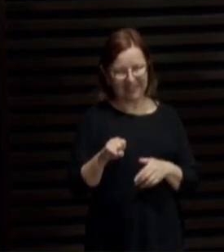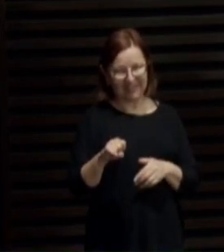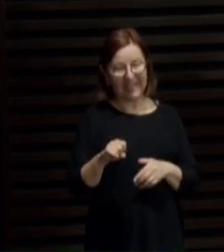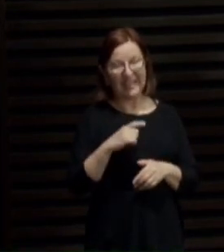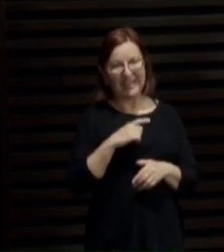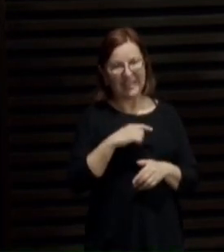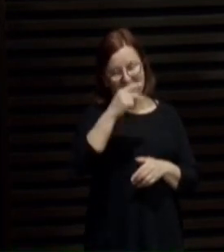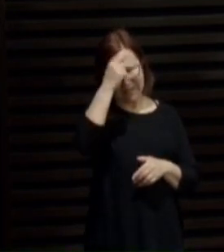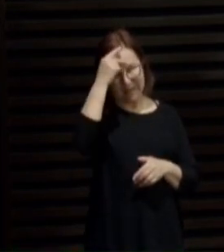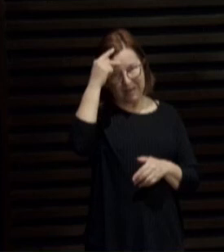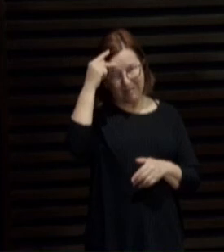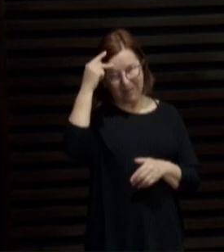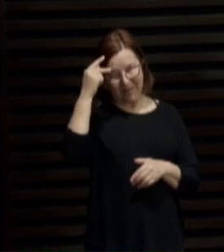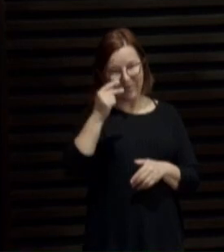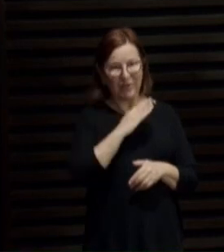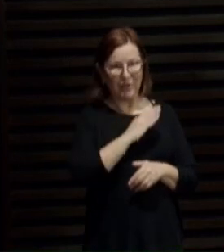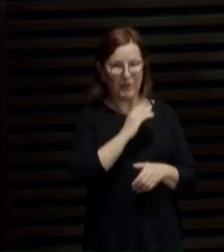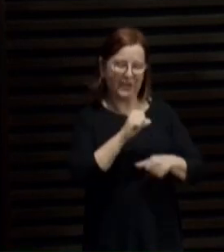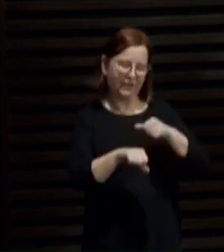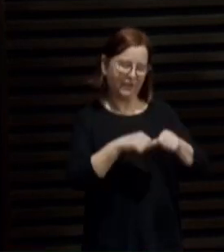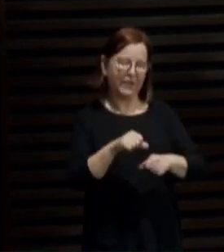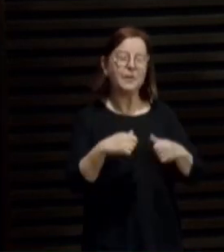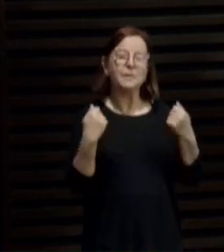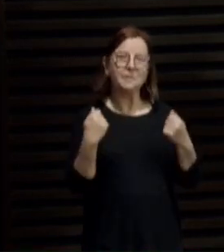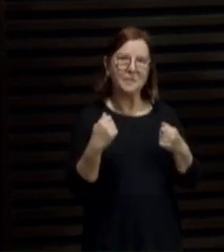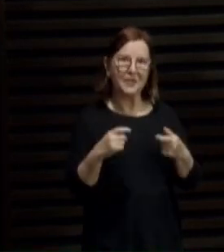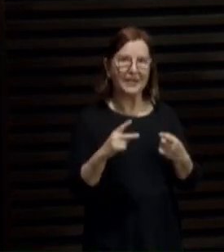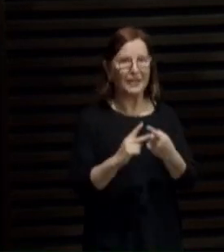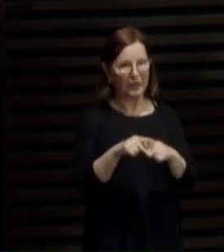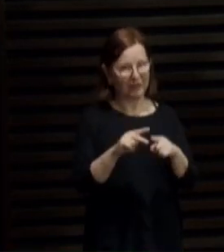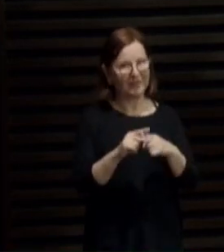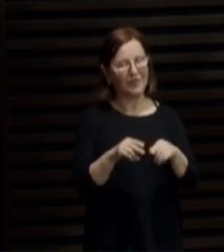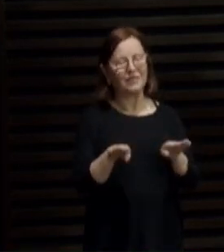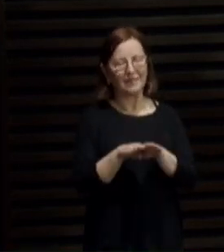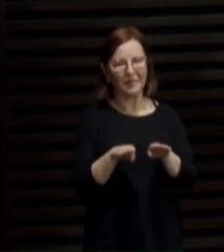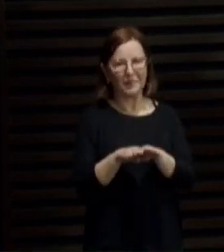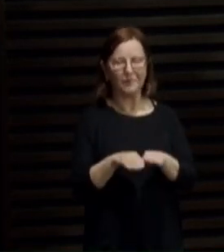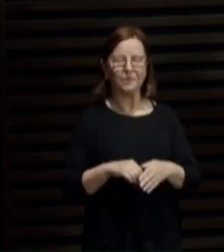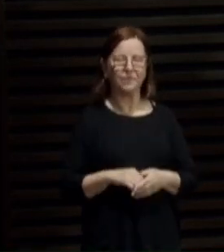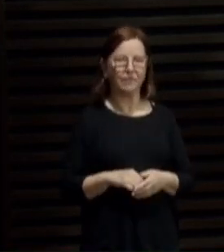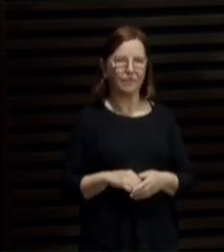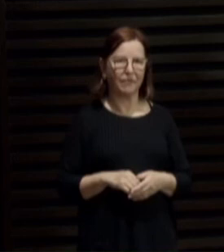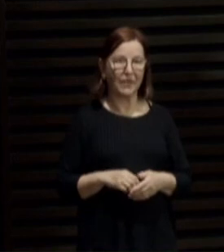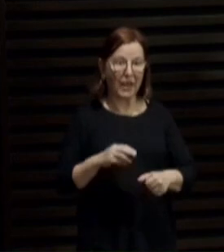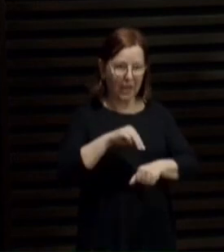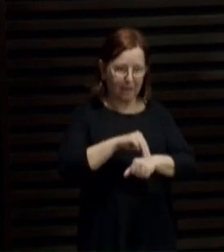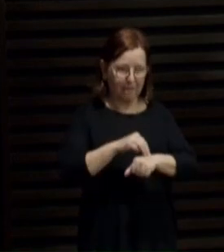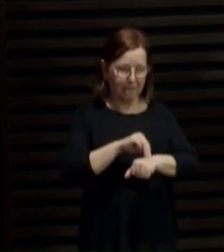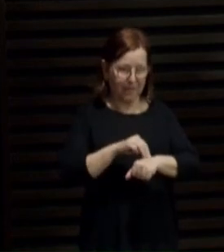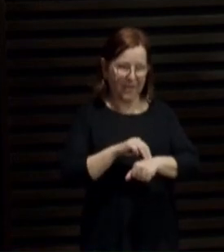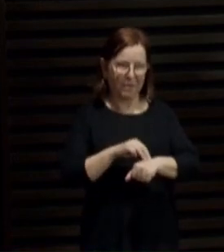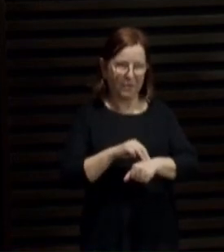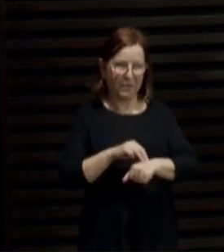sendo tratado e cuidado. Quero ressaltar aqui que um membro do corpo humano